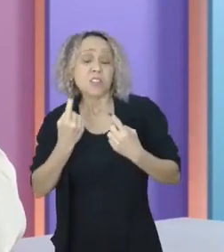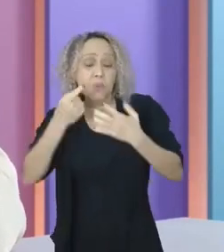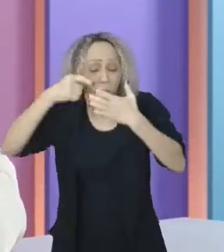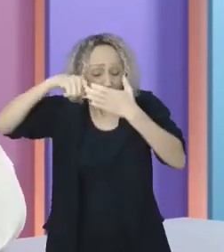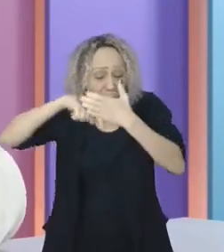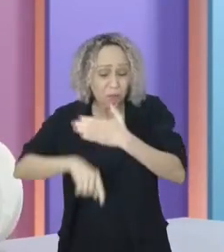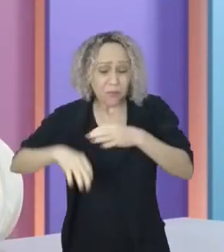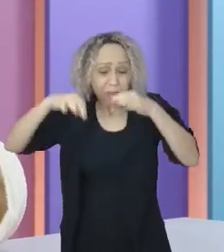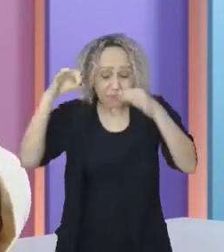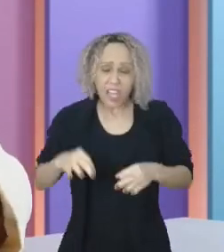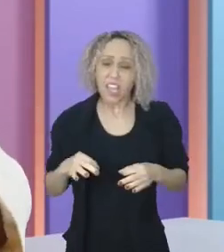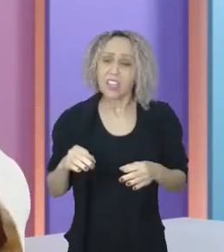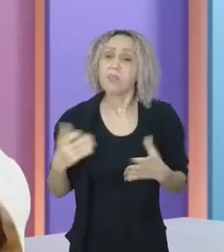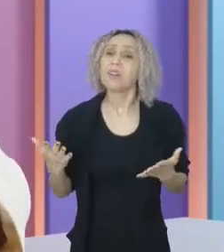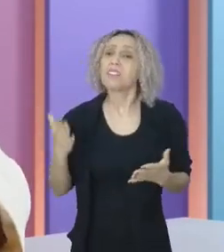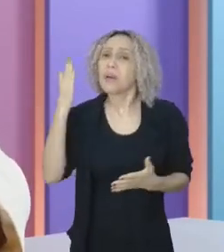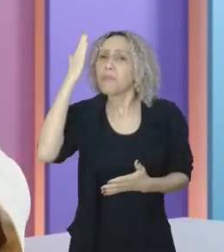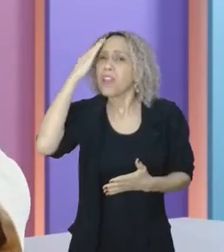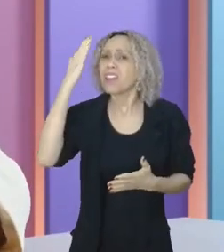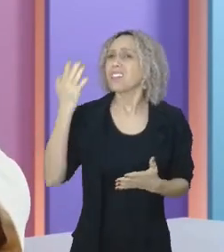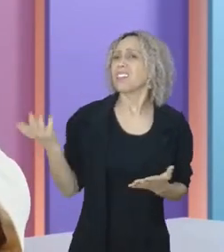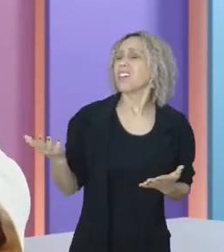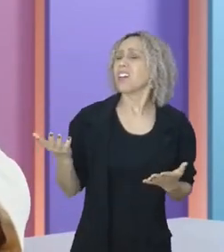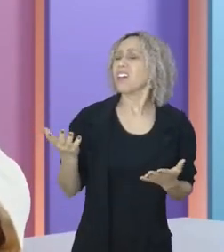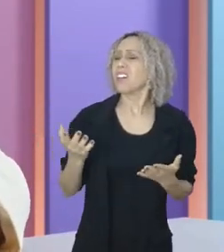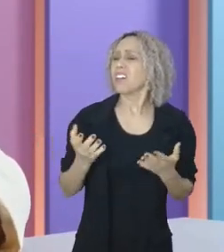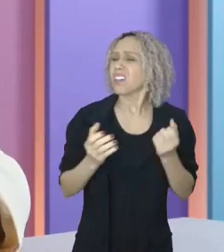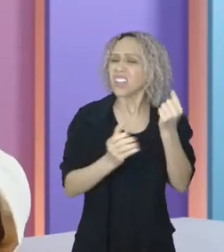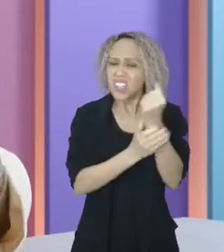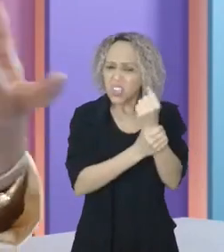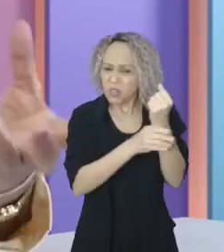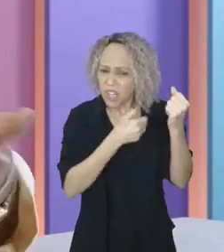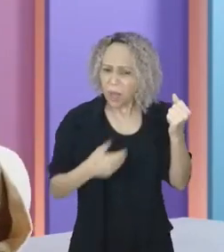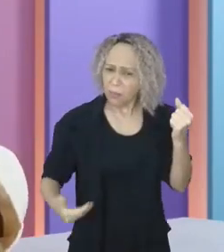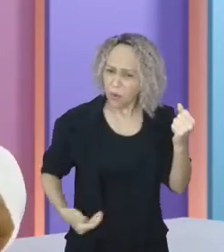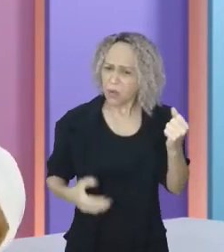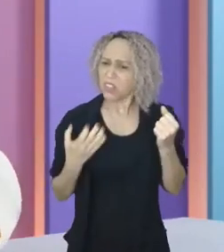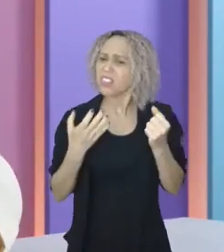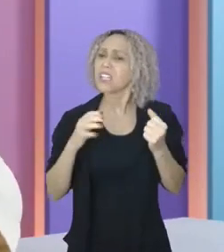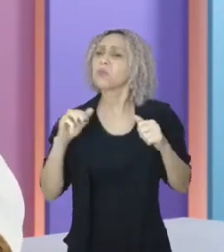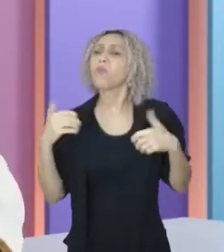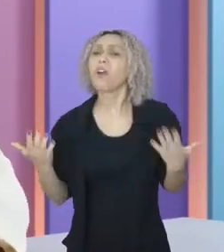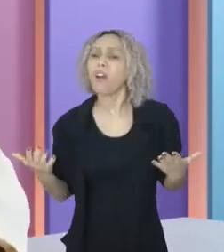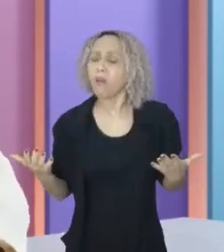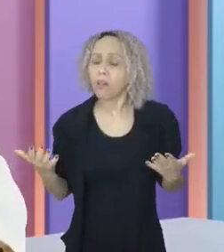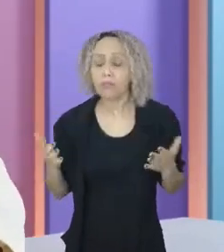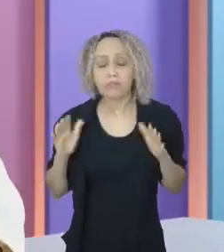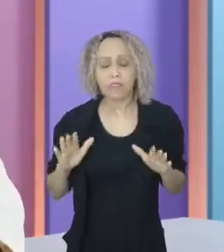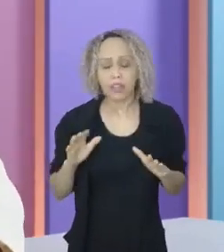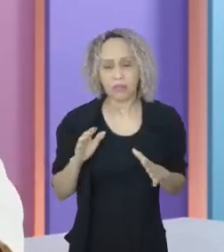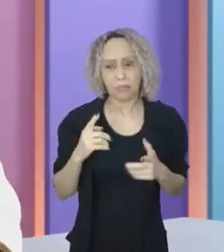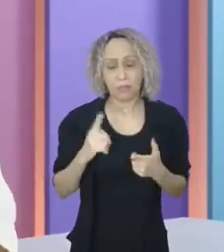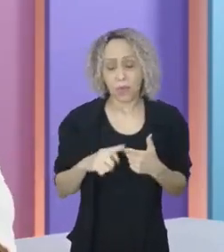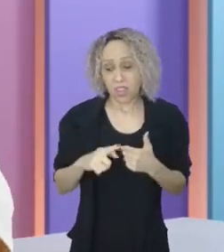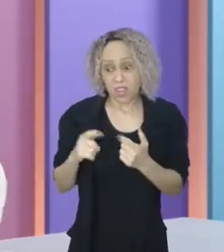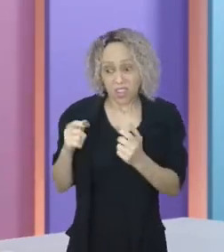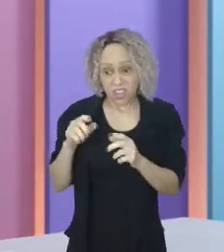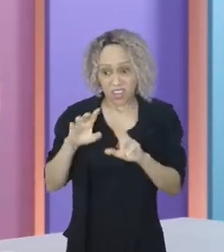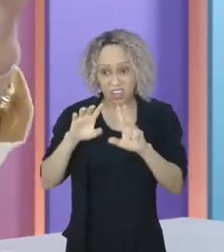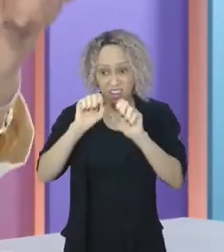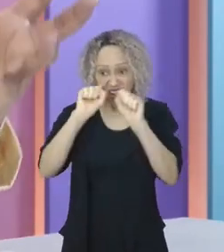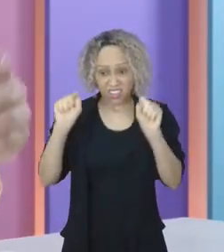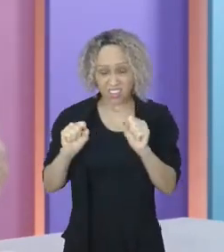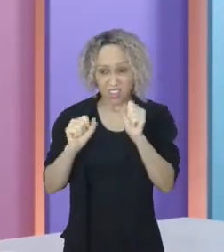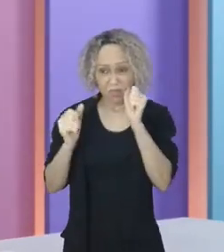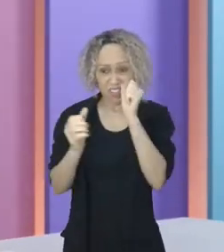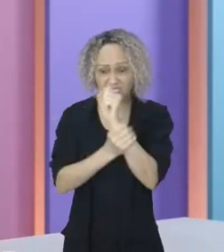queremos, porque mais do que a violência que é praticada, a gente tem um sistema que está falido. Está falido